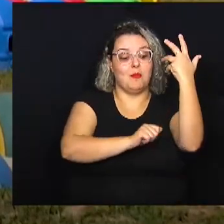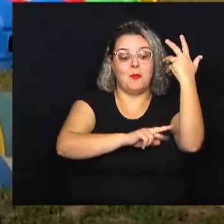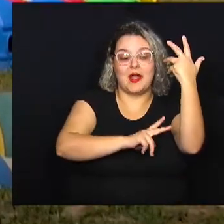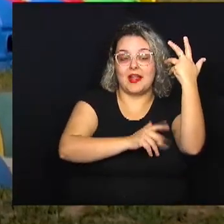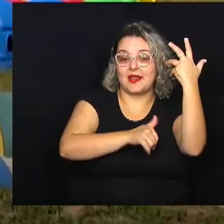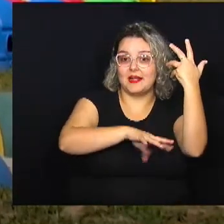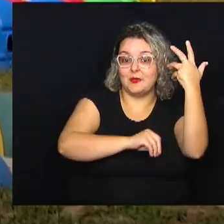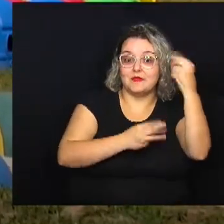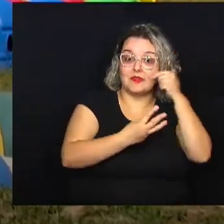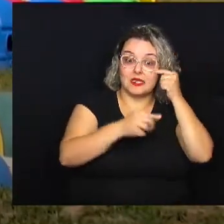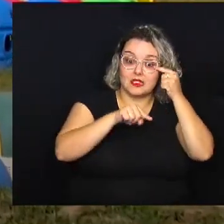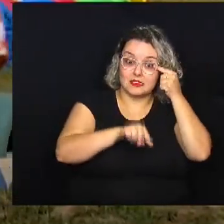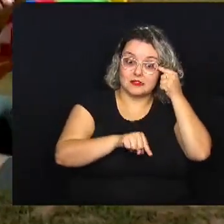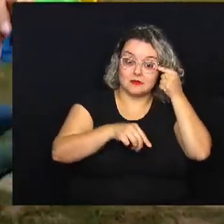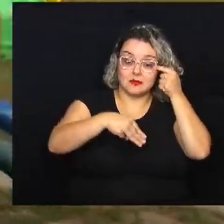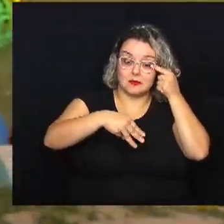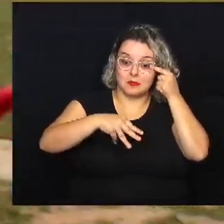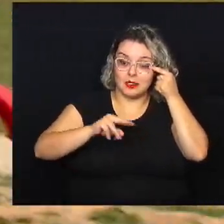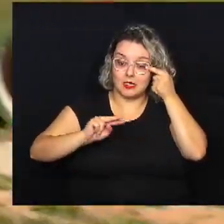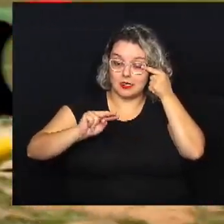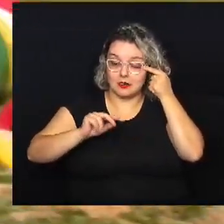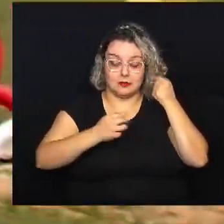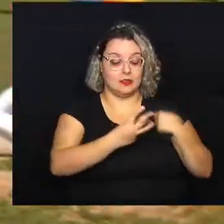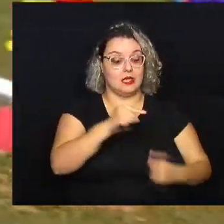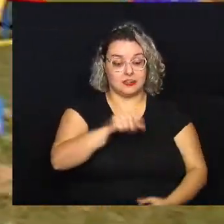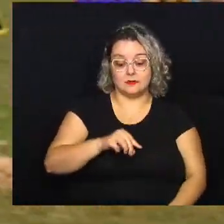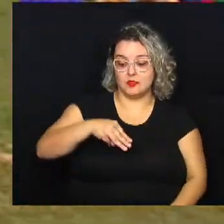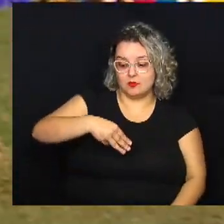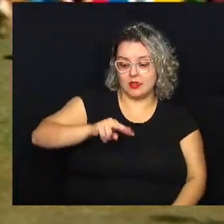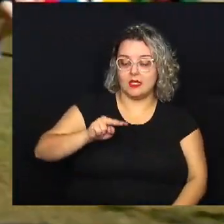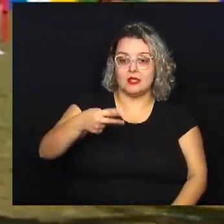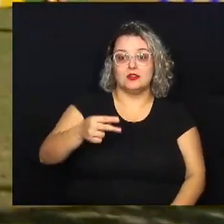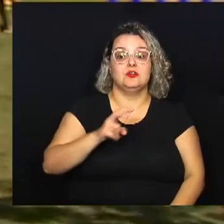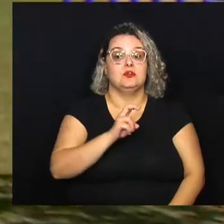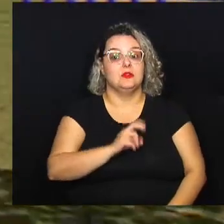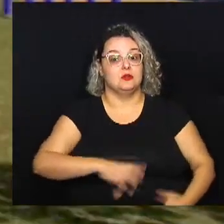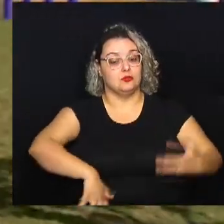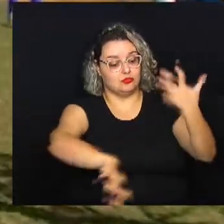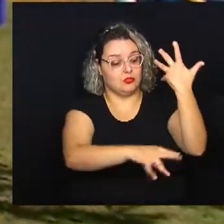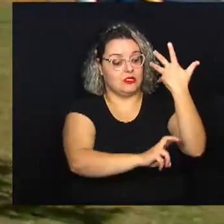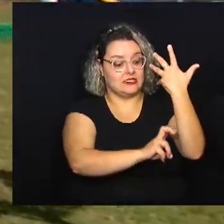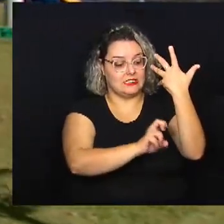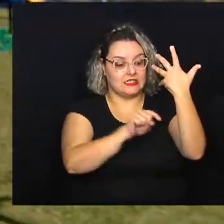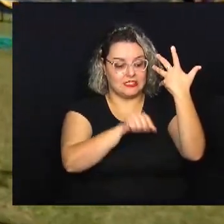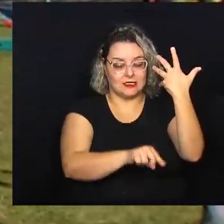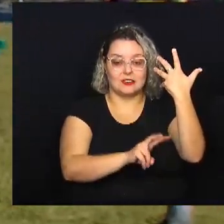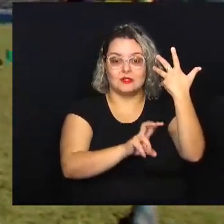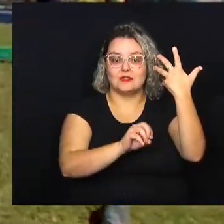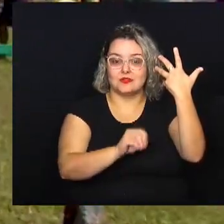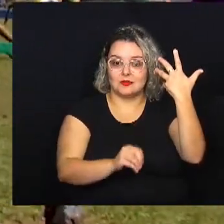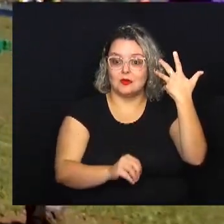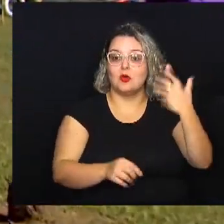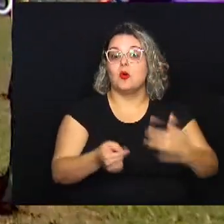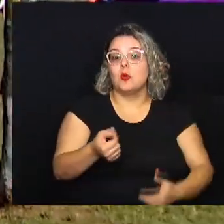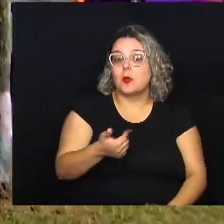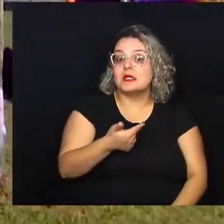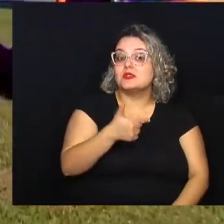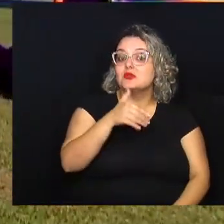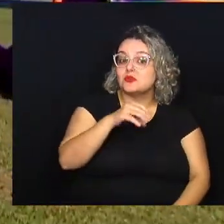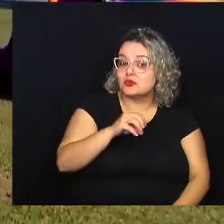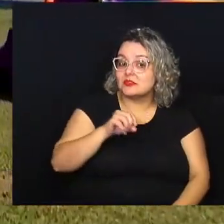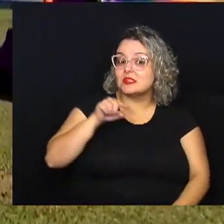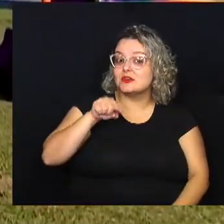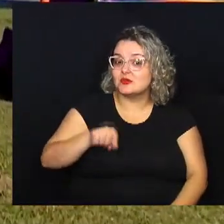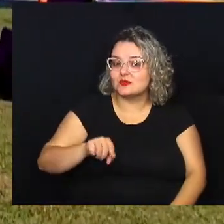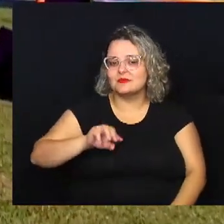metros quadrados, dentro dessa praça de 5.500. Foram quase R$200 mil